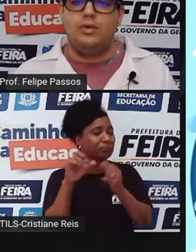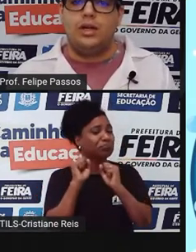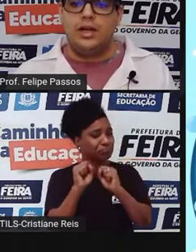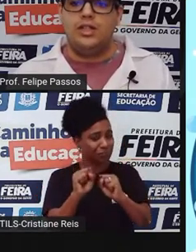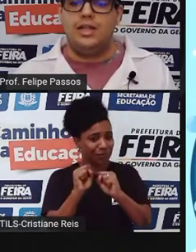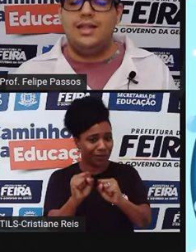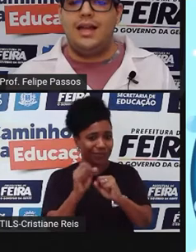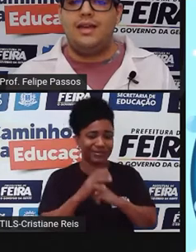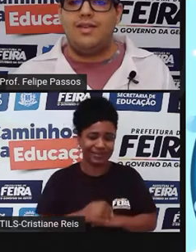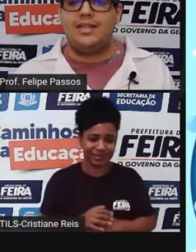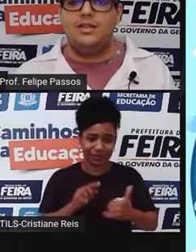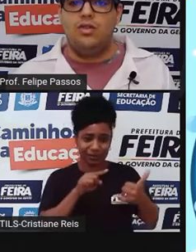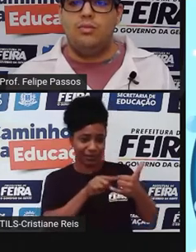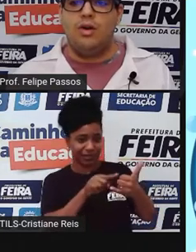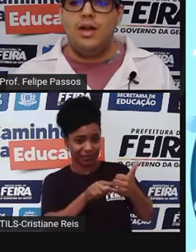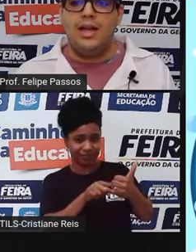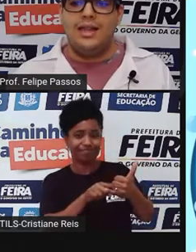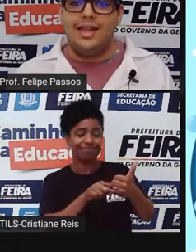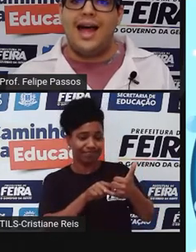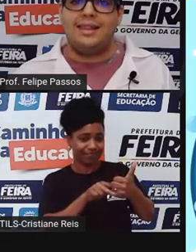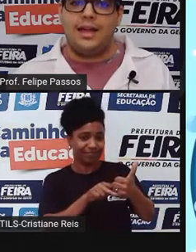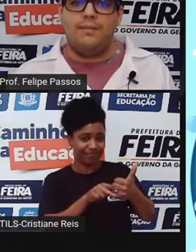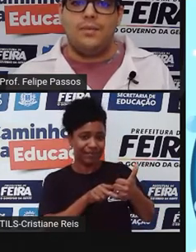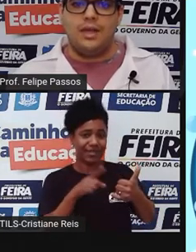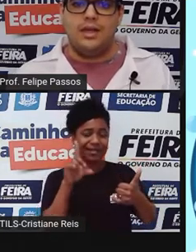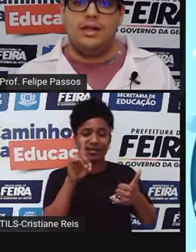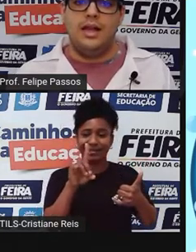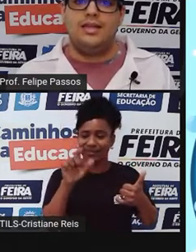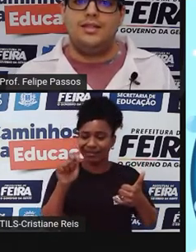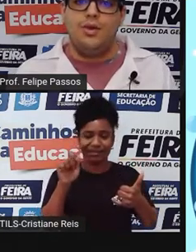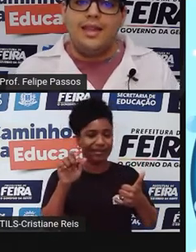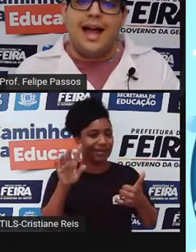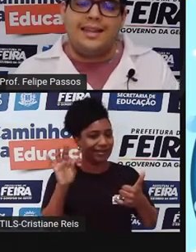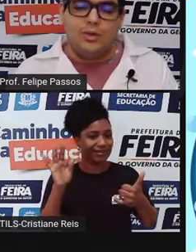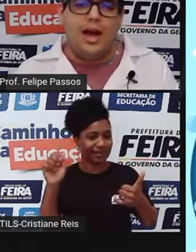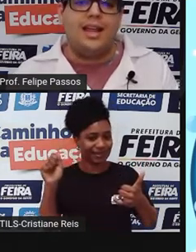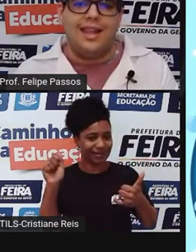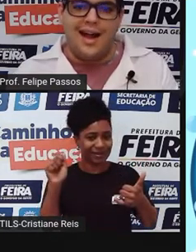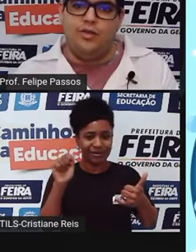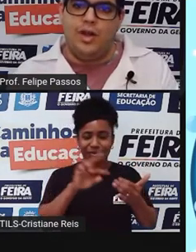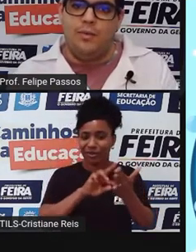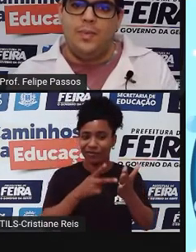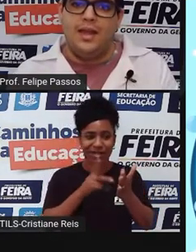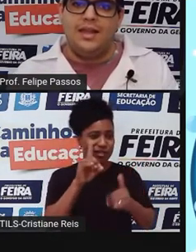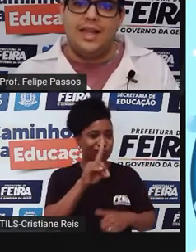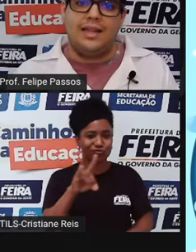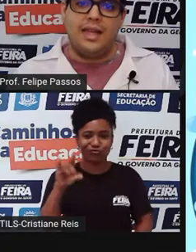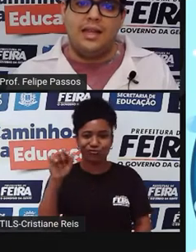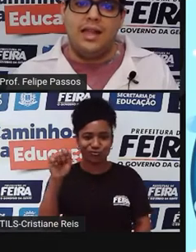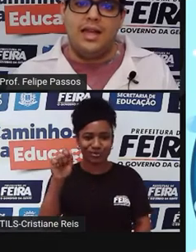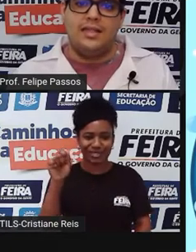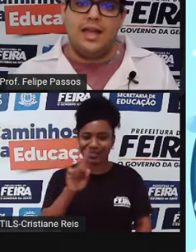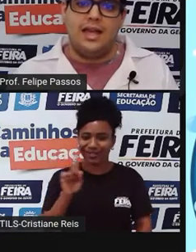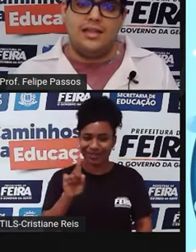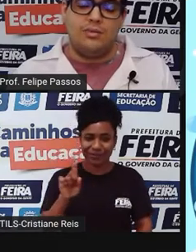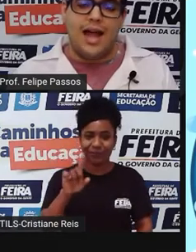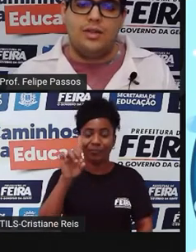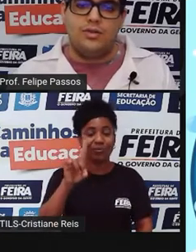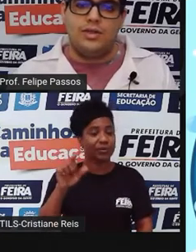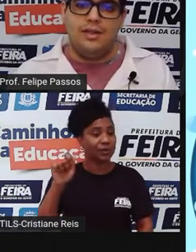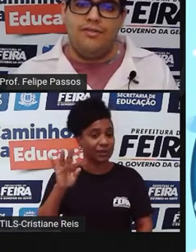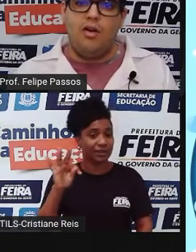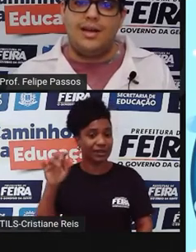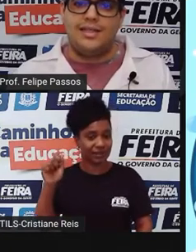produzidos é muito grande. E daí que vem esse nome, ó. Data em inglês não é data do calendário, não. Data em inglês